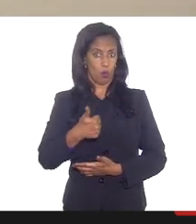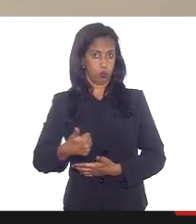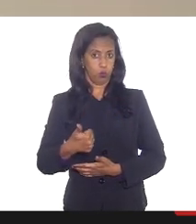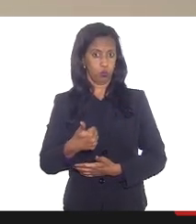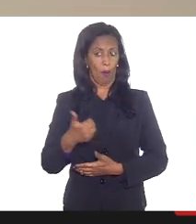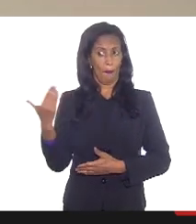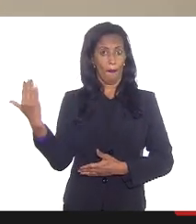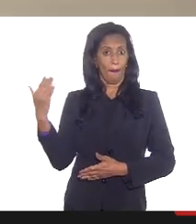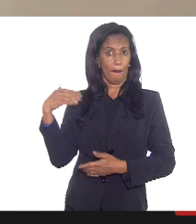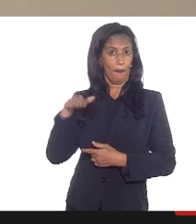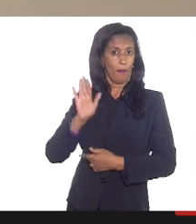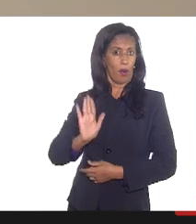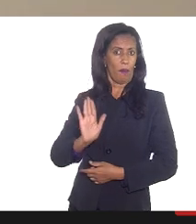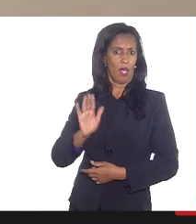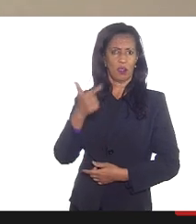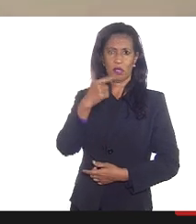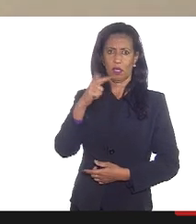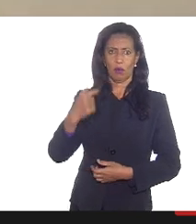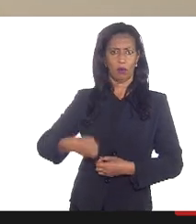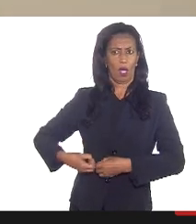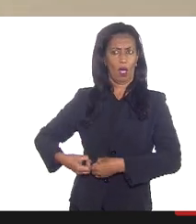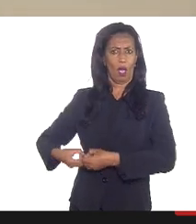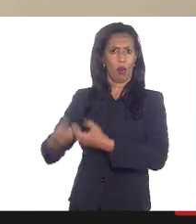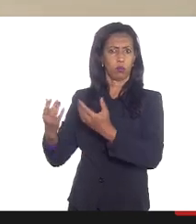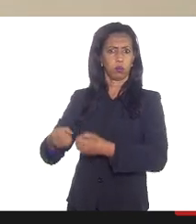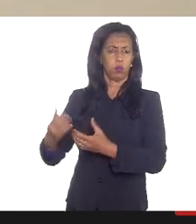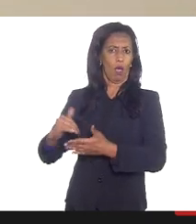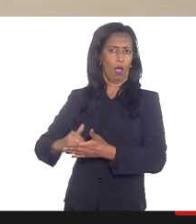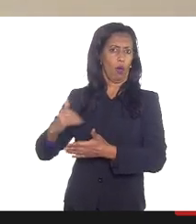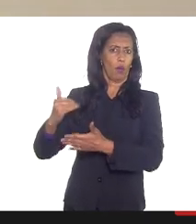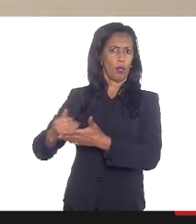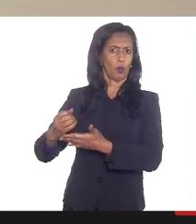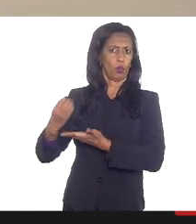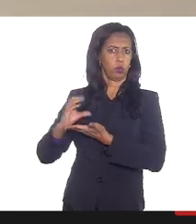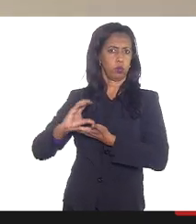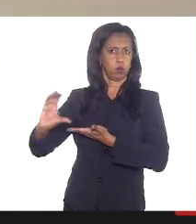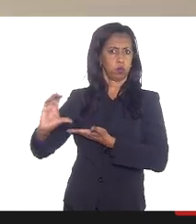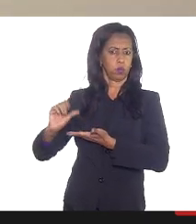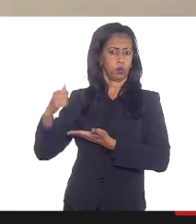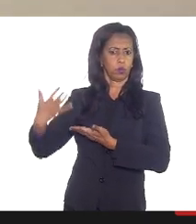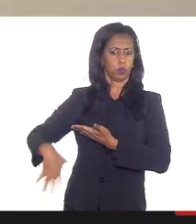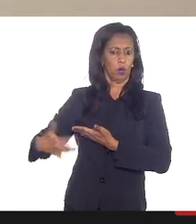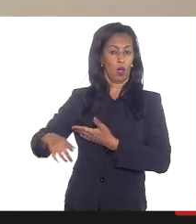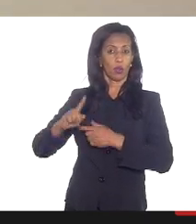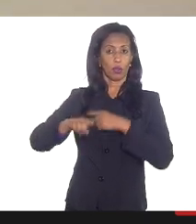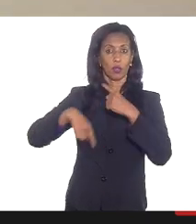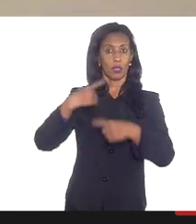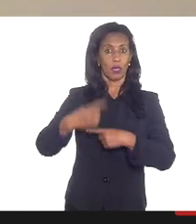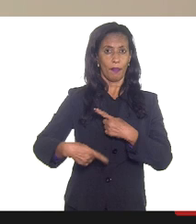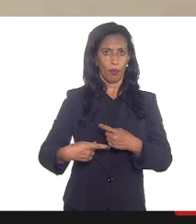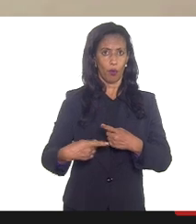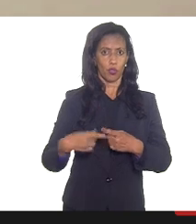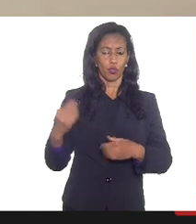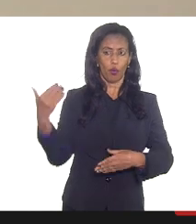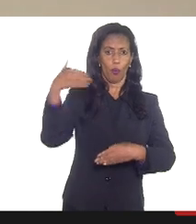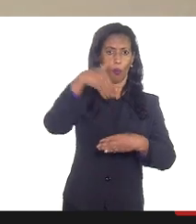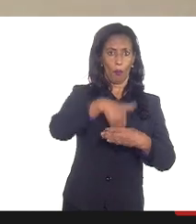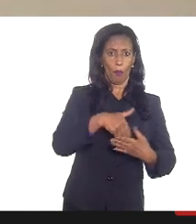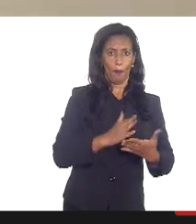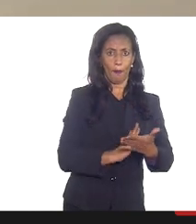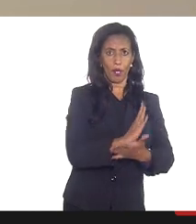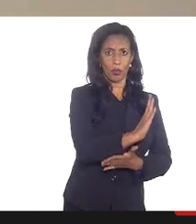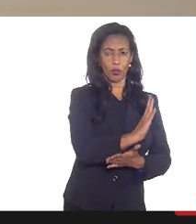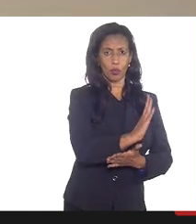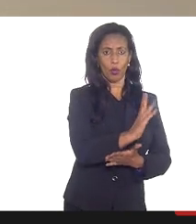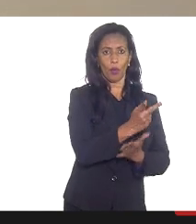haveria também aumento de despesa na reestruturação de cargos, só que logo em seguida, quando esta casa aprovou esse